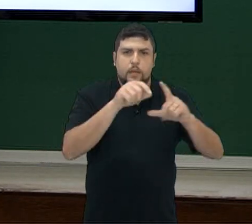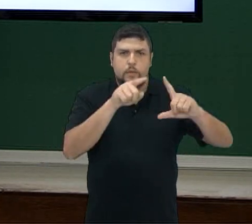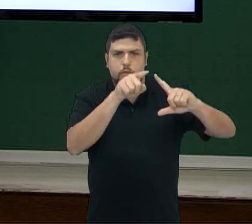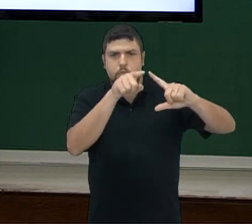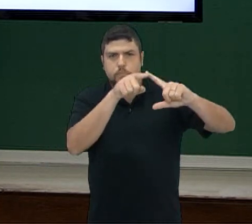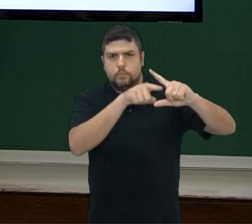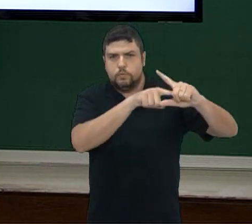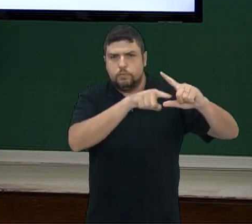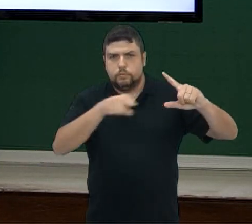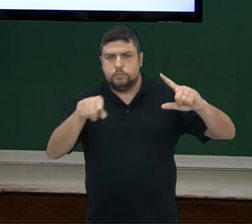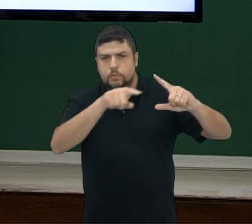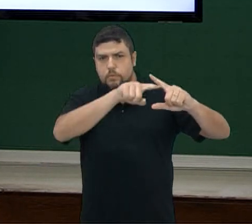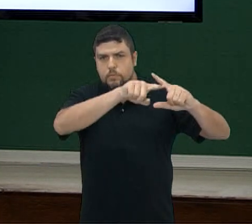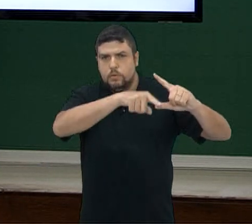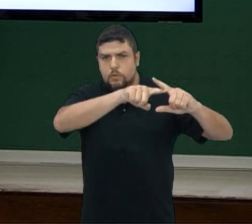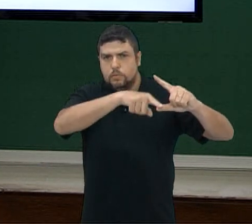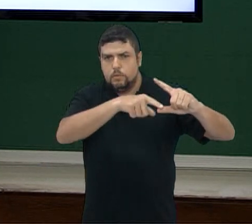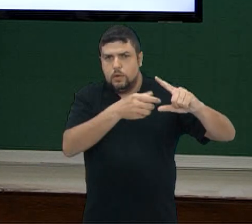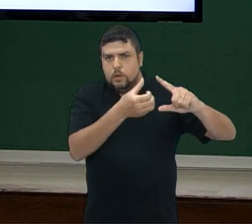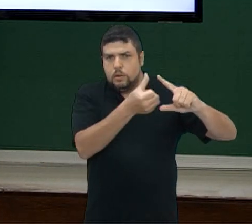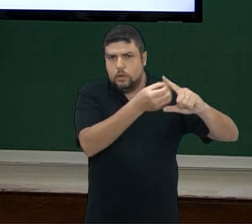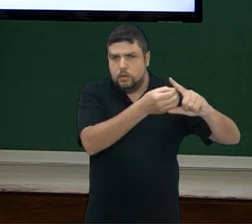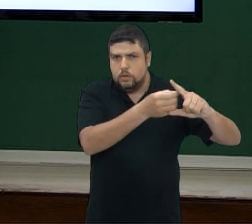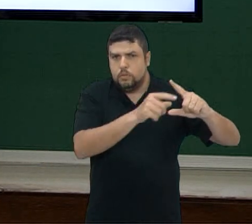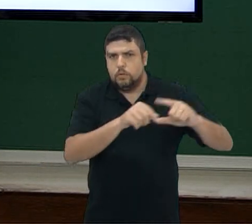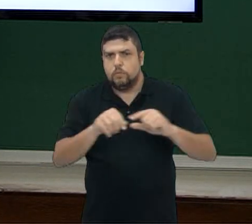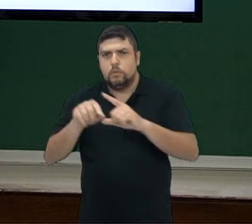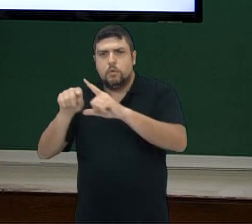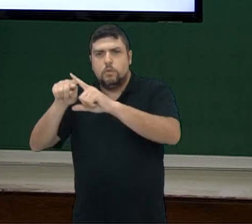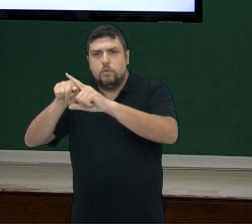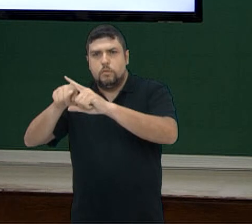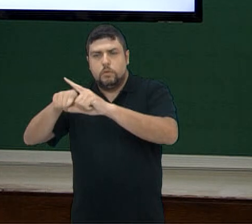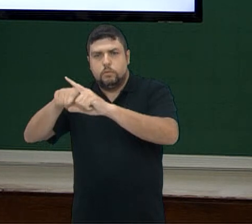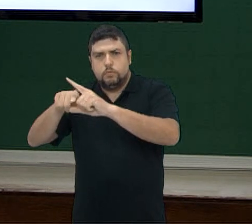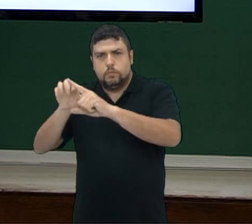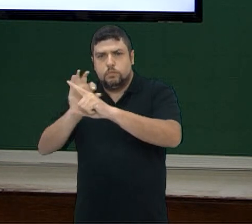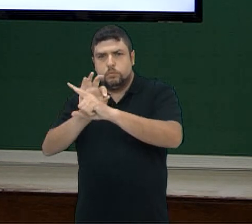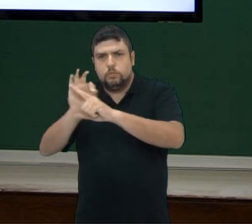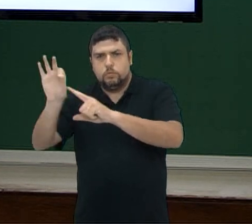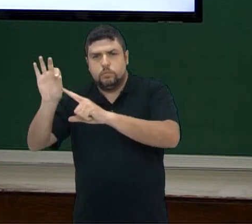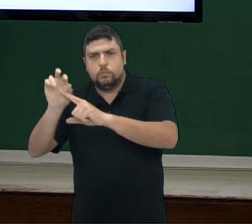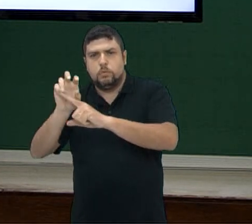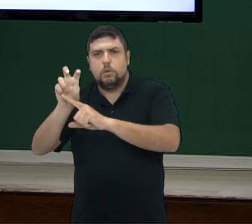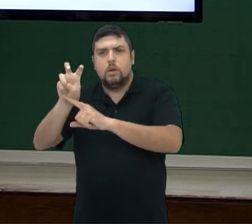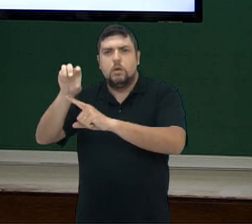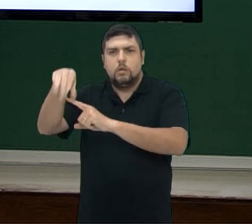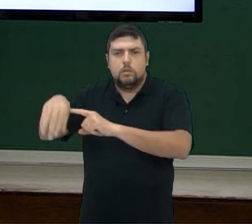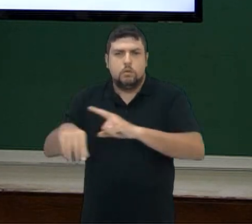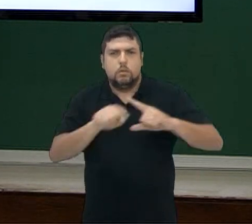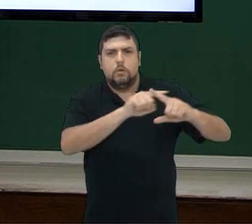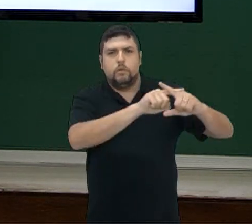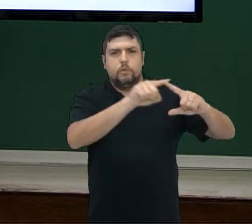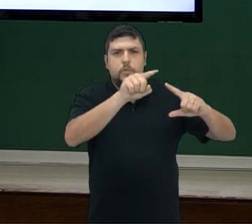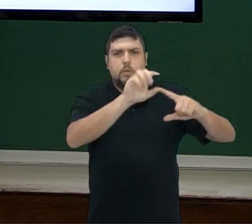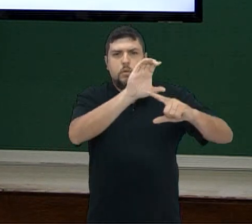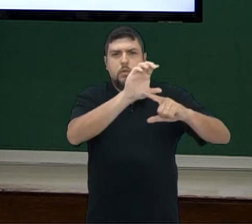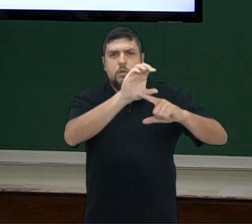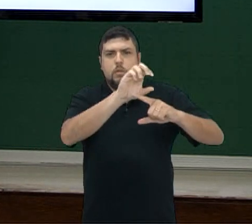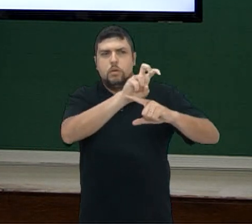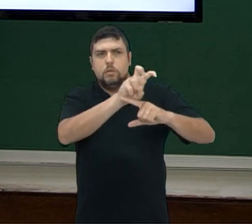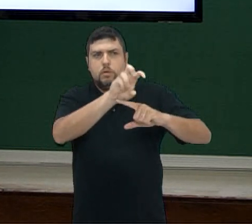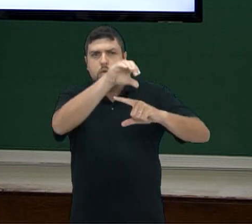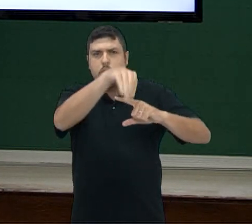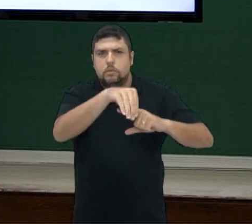equilátero, e os 2 têm a mesma medida de lado. Por exemplo, os 2 têm 5 centímetros de lado. Então, os 2 desenhos